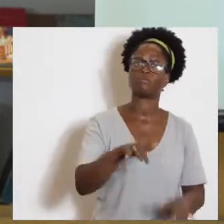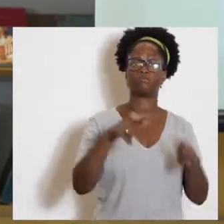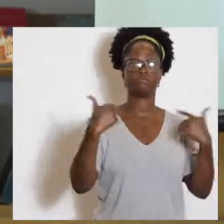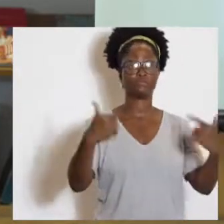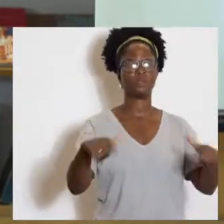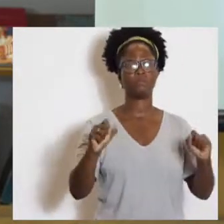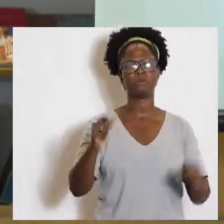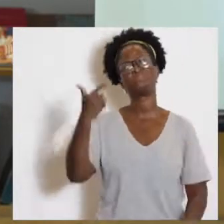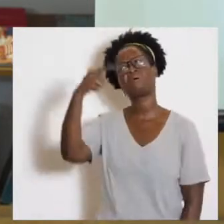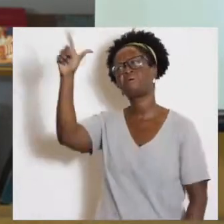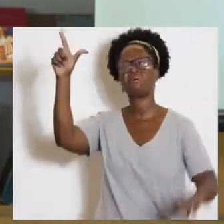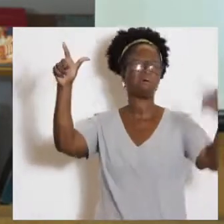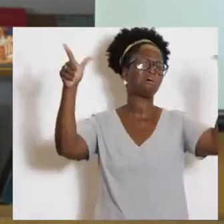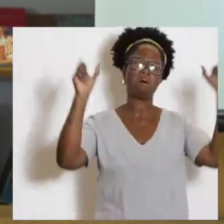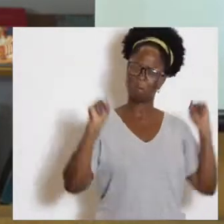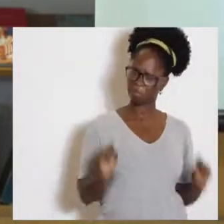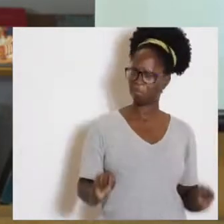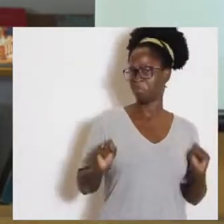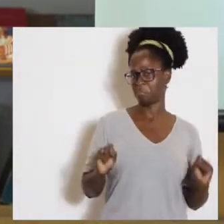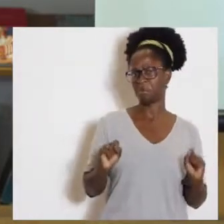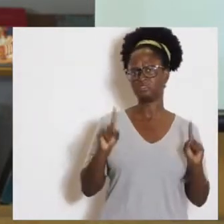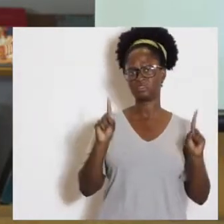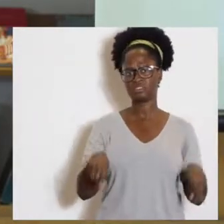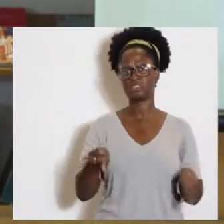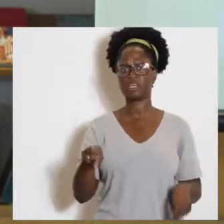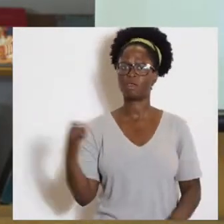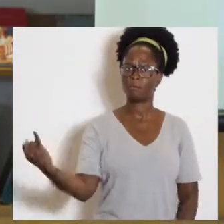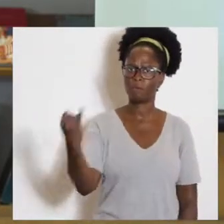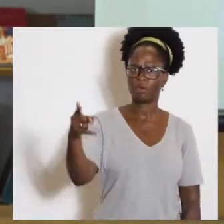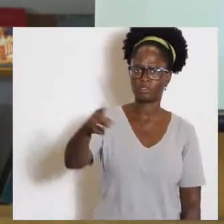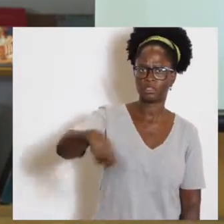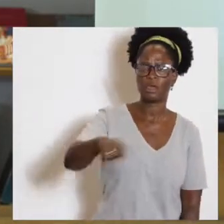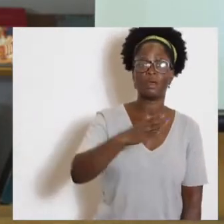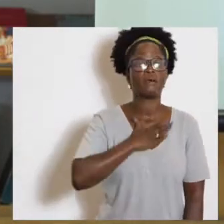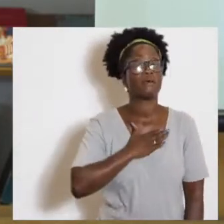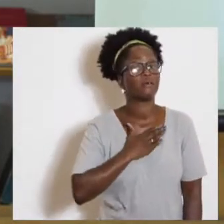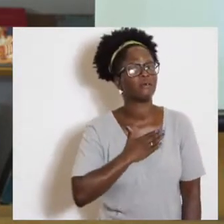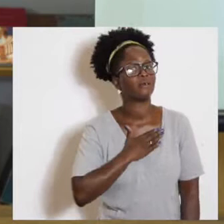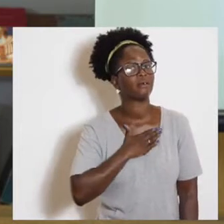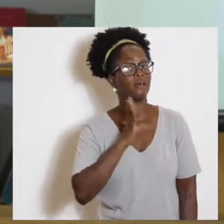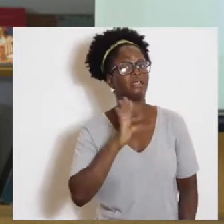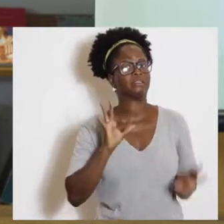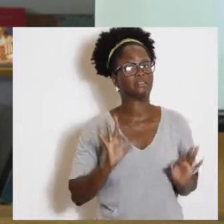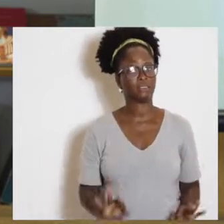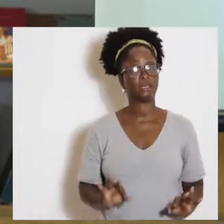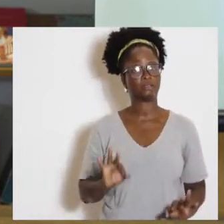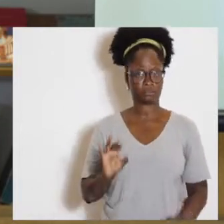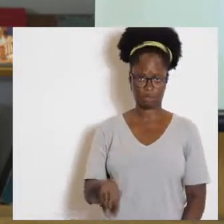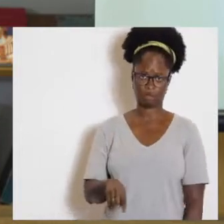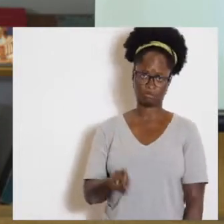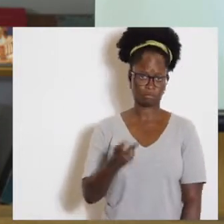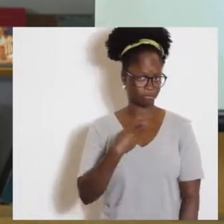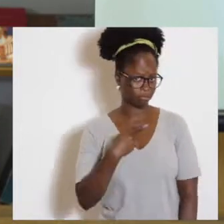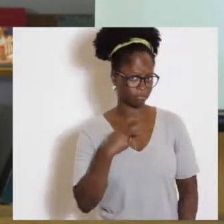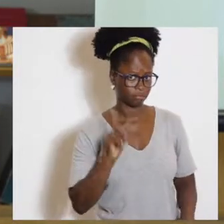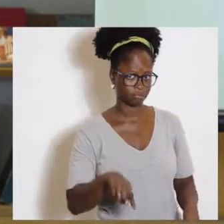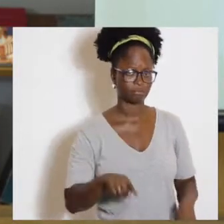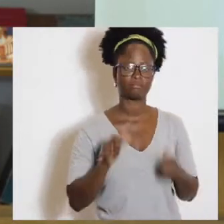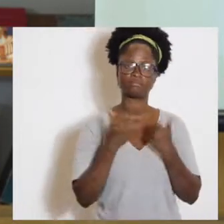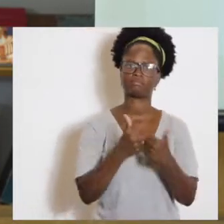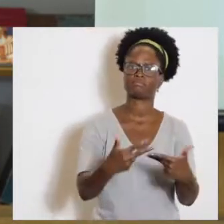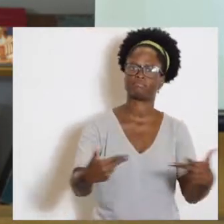outro tema que é talvez muito caro a vocês a mim com certeza é um dos meios de